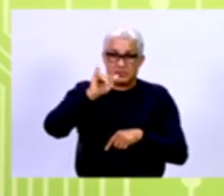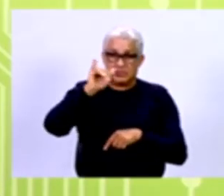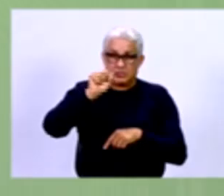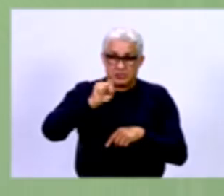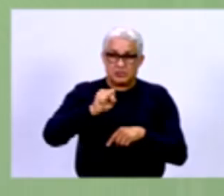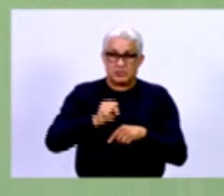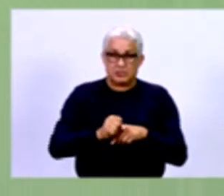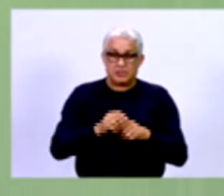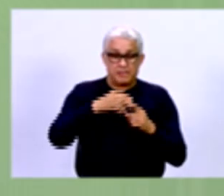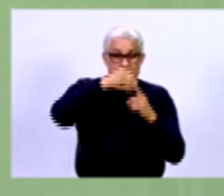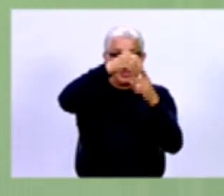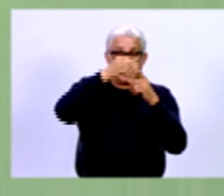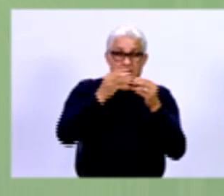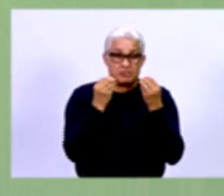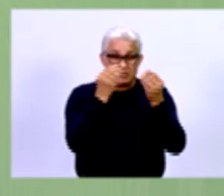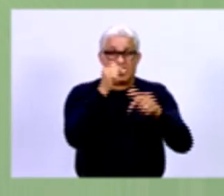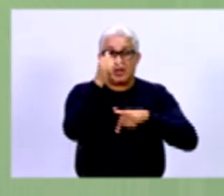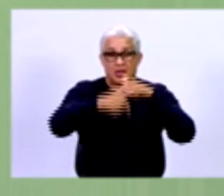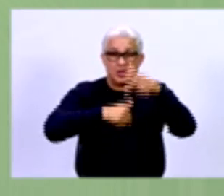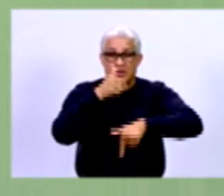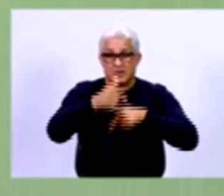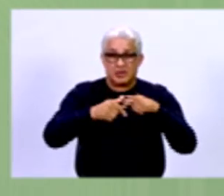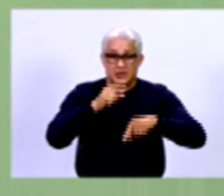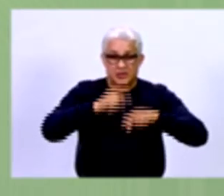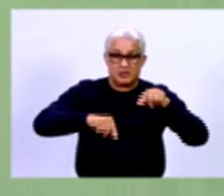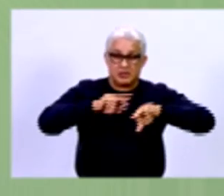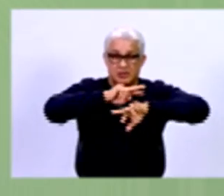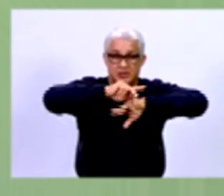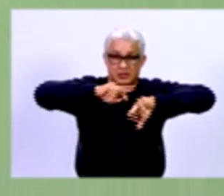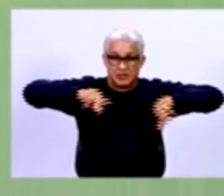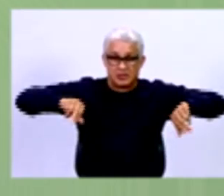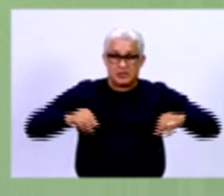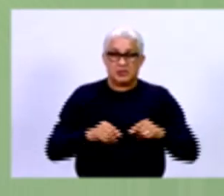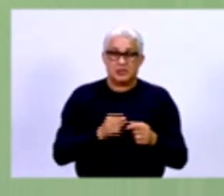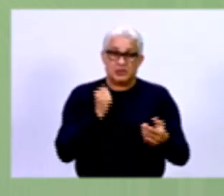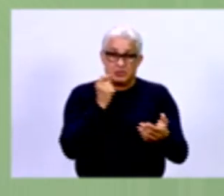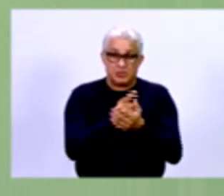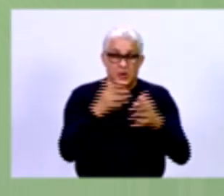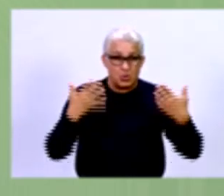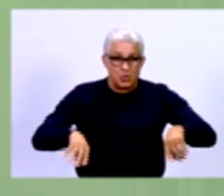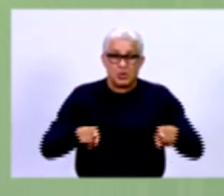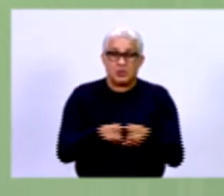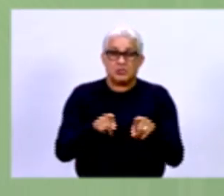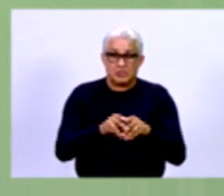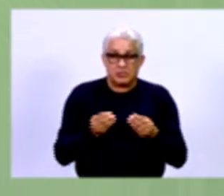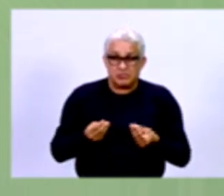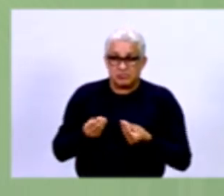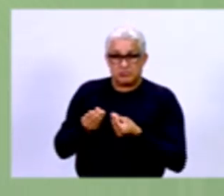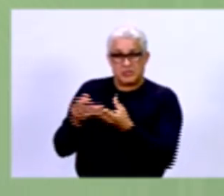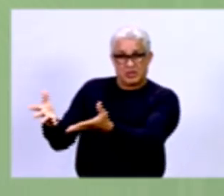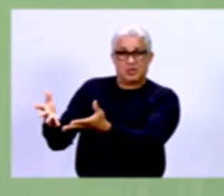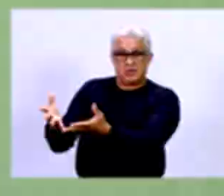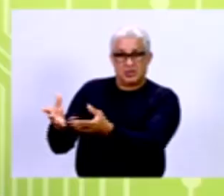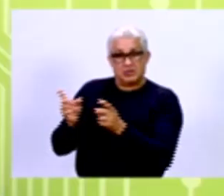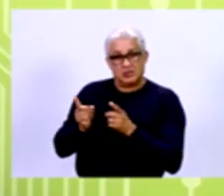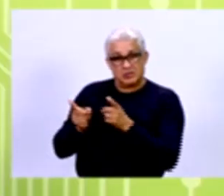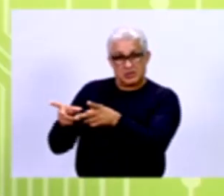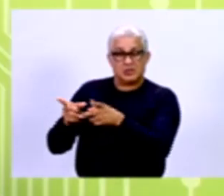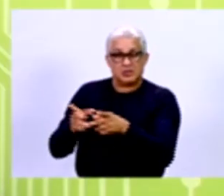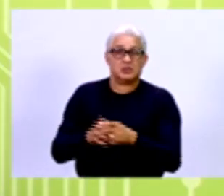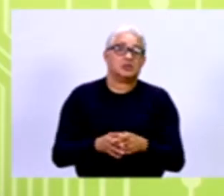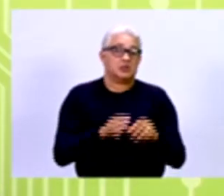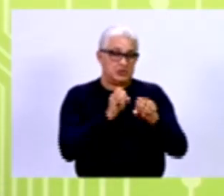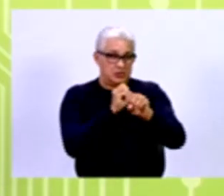fornecedor de serviços finais. Ele compra muito e também é o principal ofertante de serviços finais, de infraestrutura,